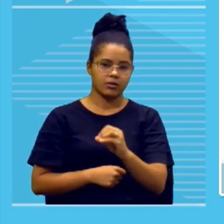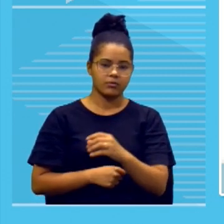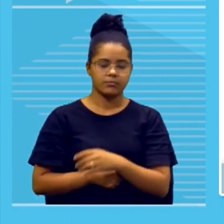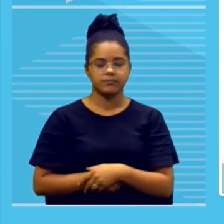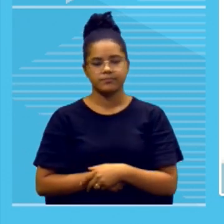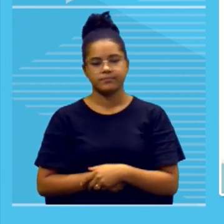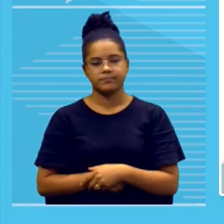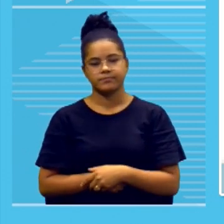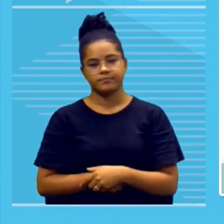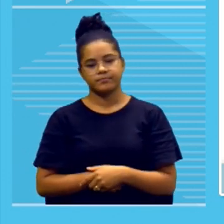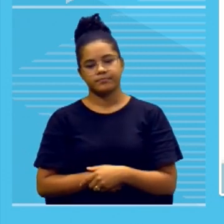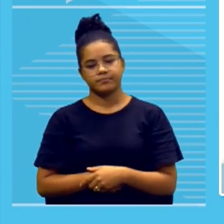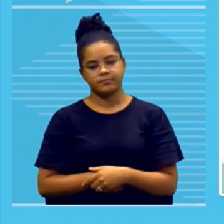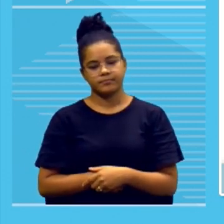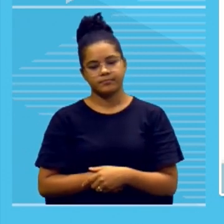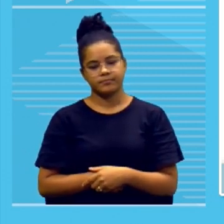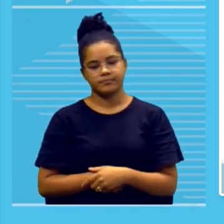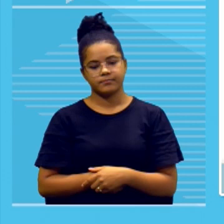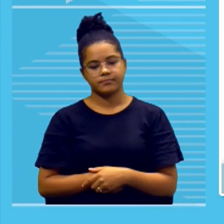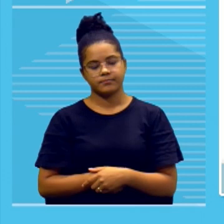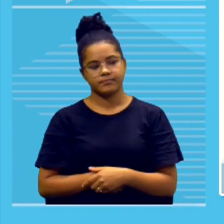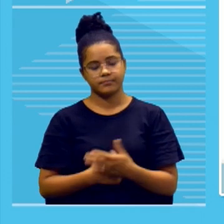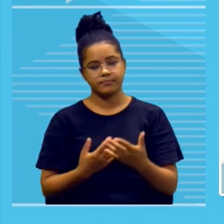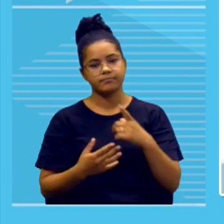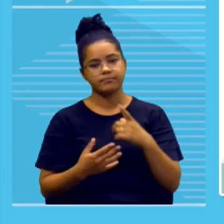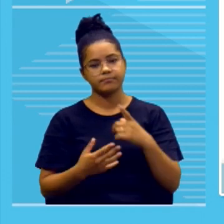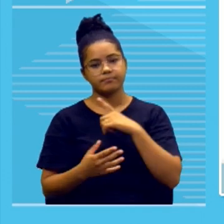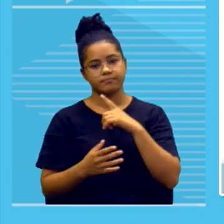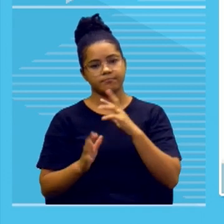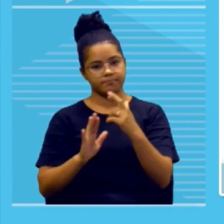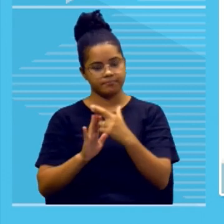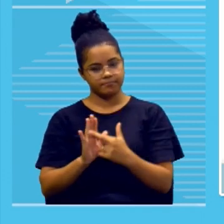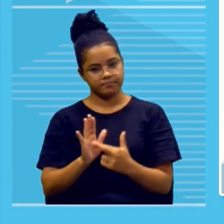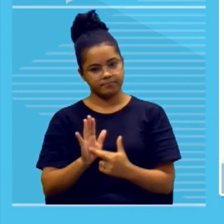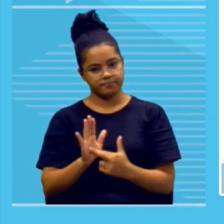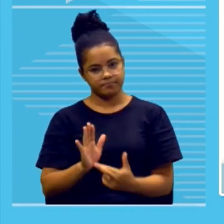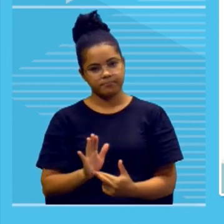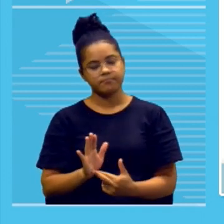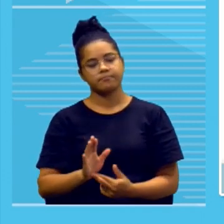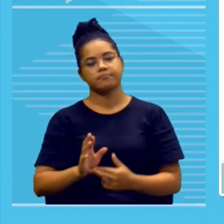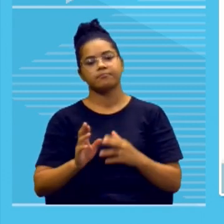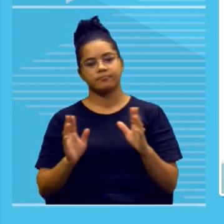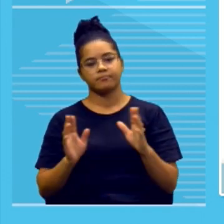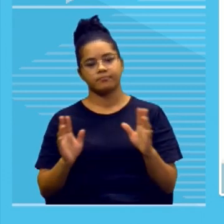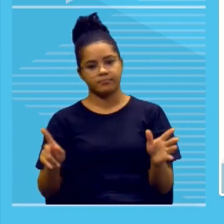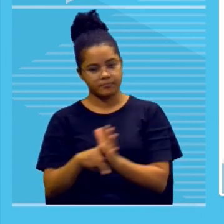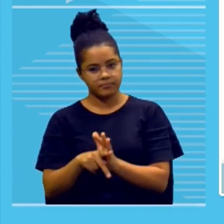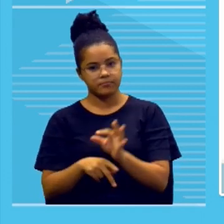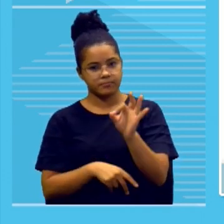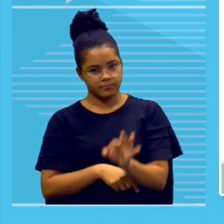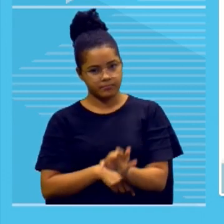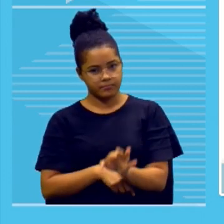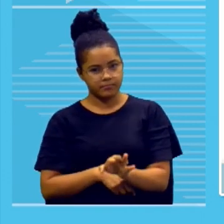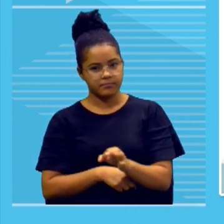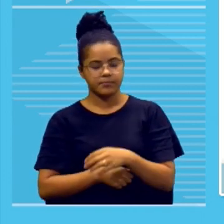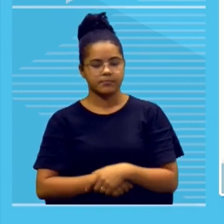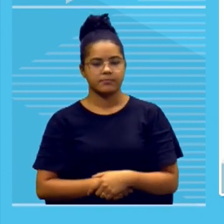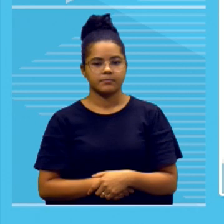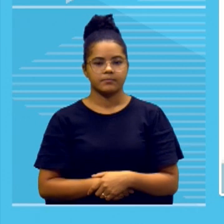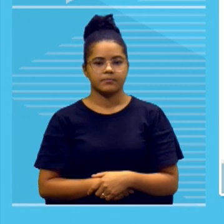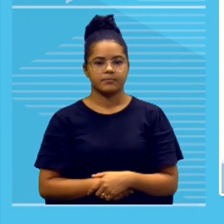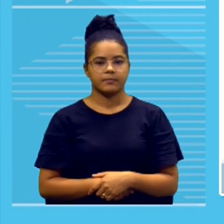oração, é a mesma regra. É um objeto direto, mas é oracional. Isso aí não tem vírgula.